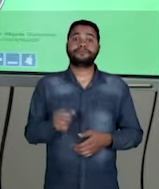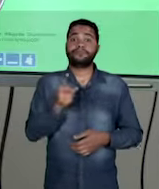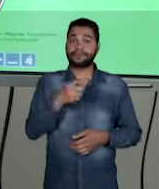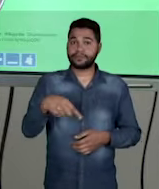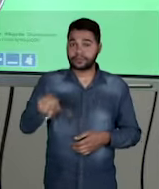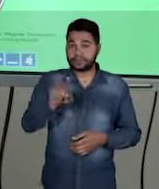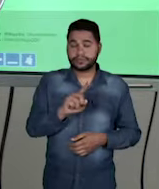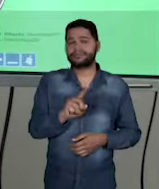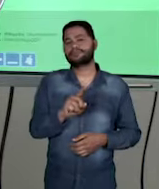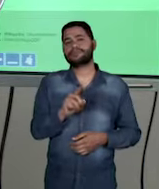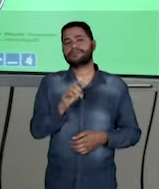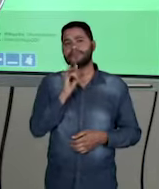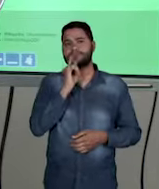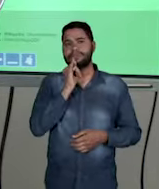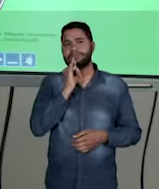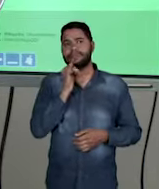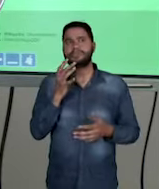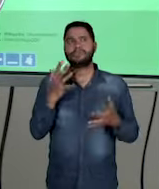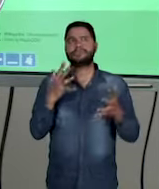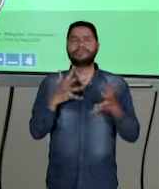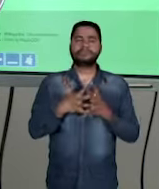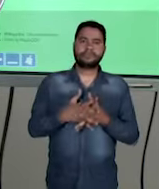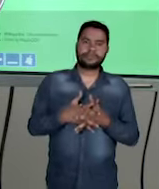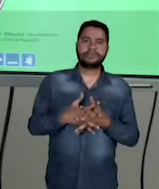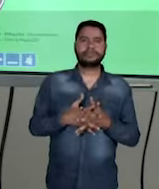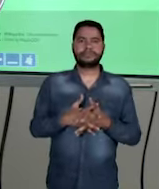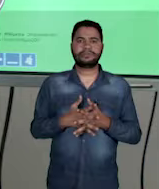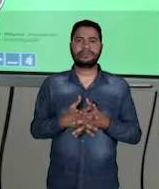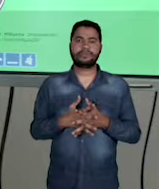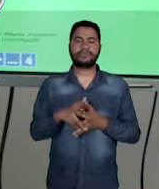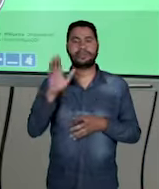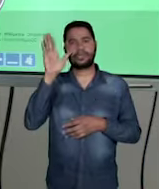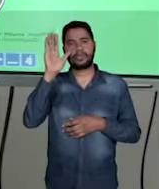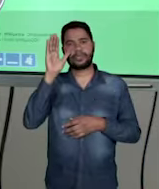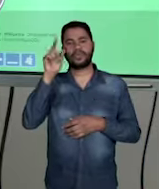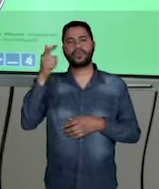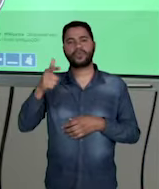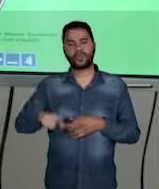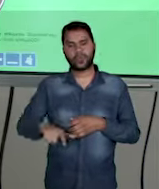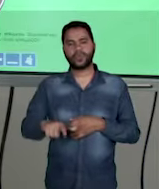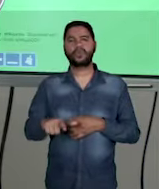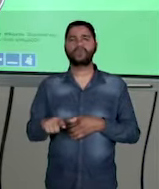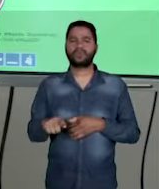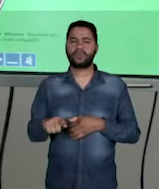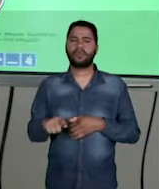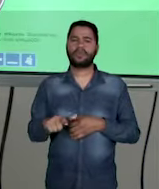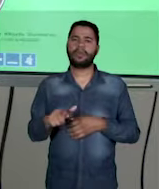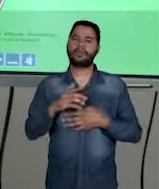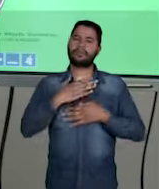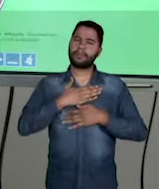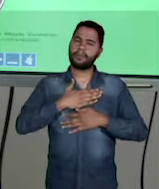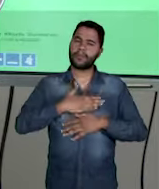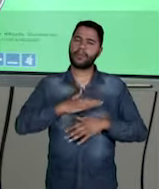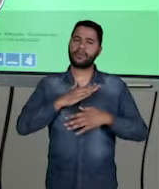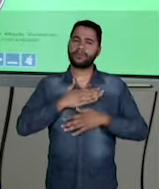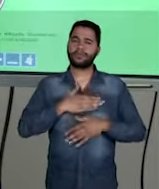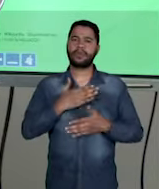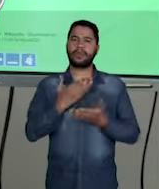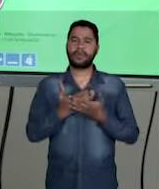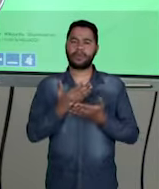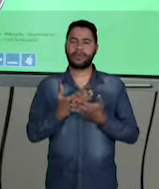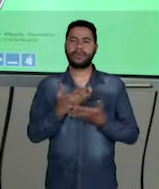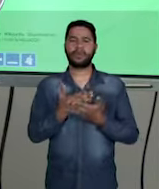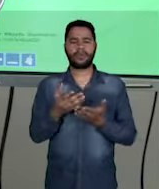você embolou o meio de campo aí, assista novamente, vai pausando a aula, pega o